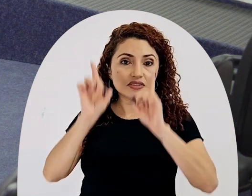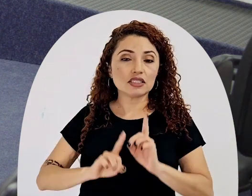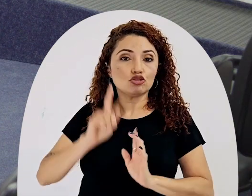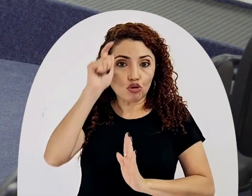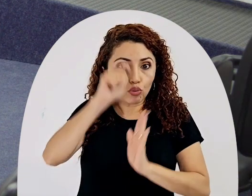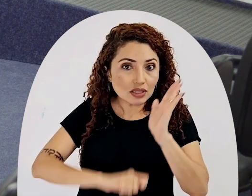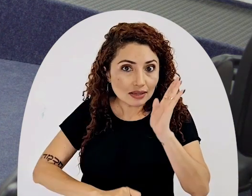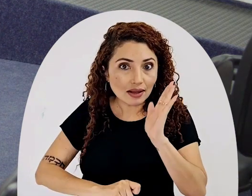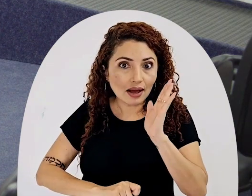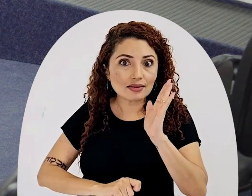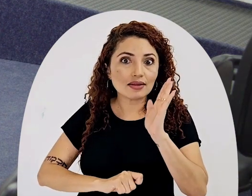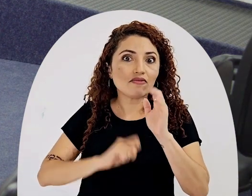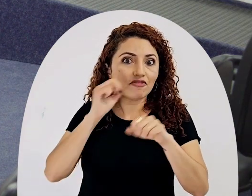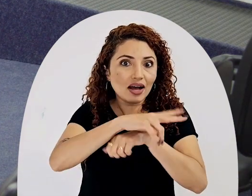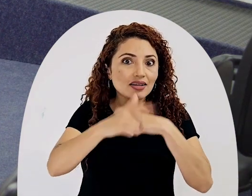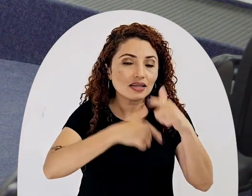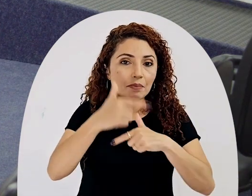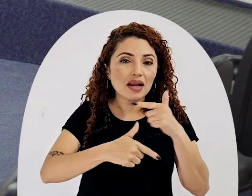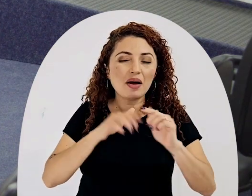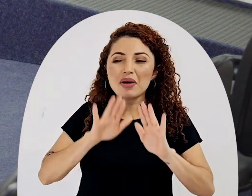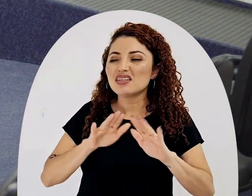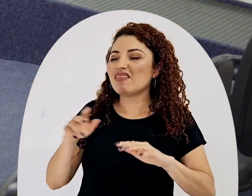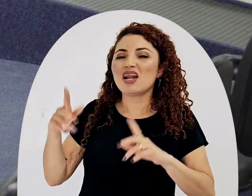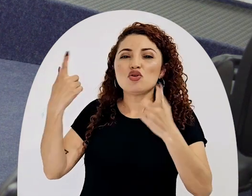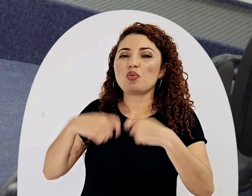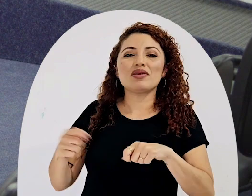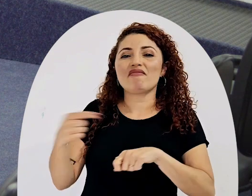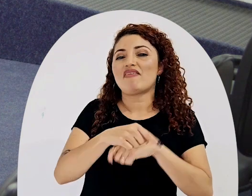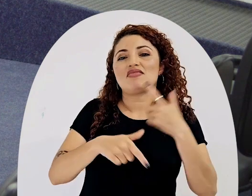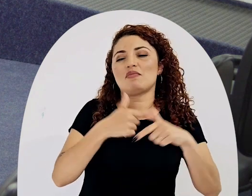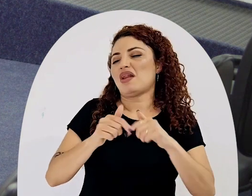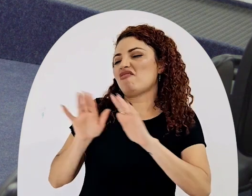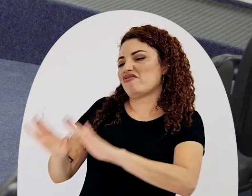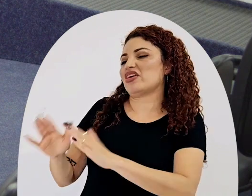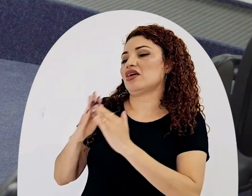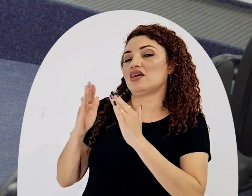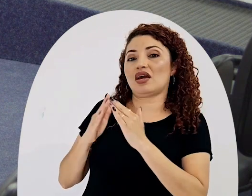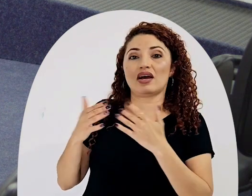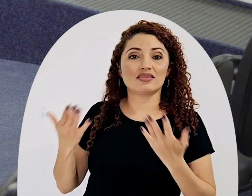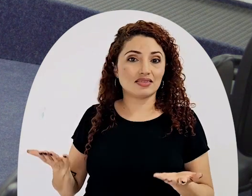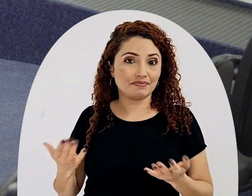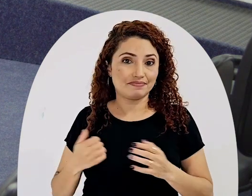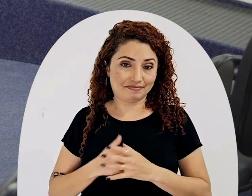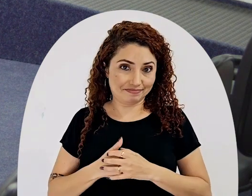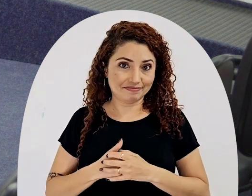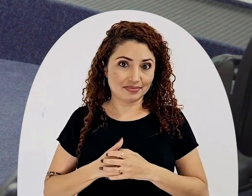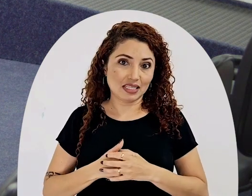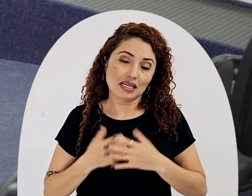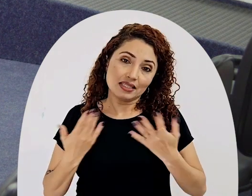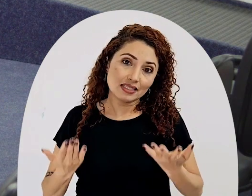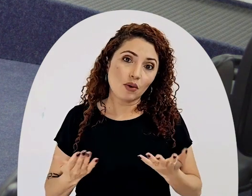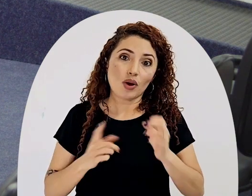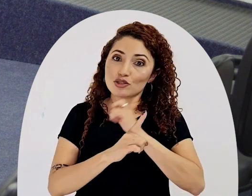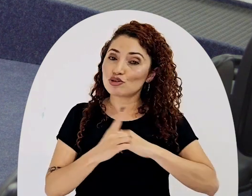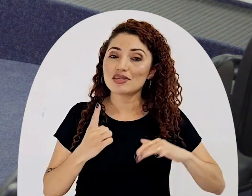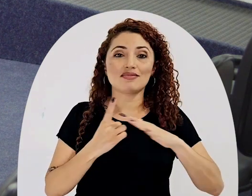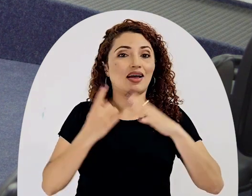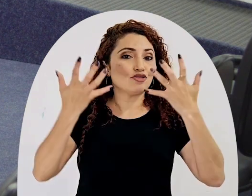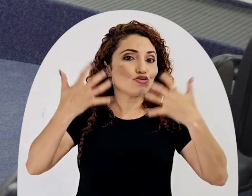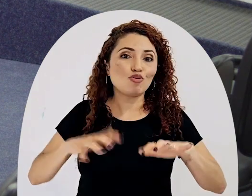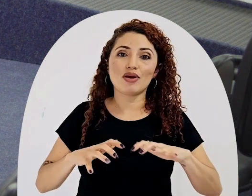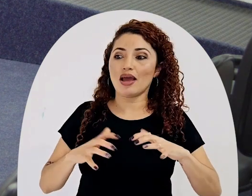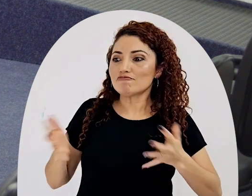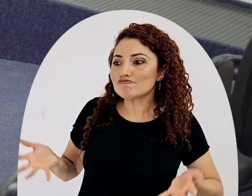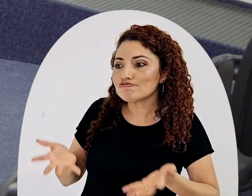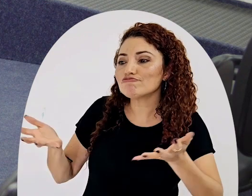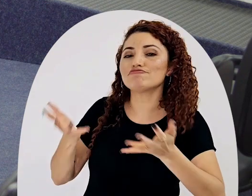Por isso, quando você fala em desenvolver, a sociedade não quer desenvolver essas pessoas e talvez nem as pessoas dos grupos